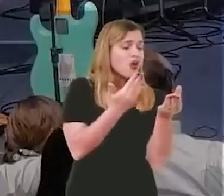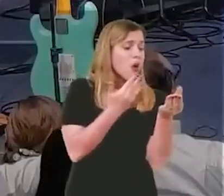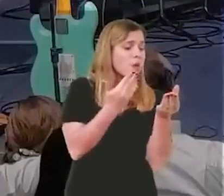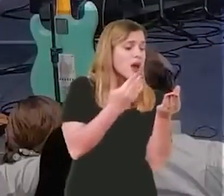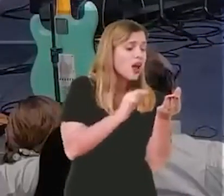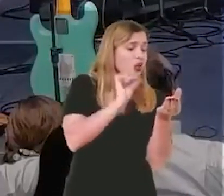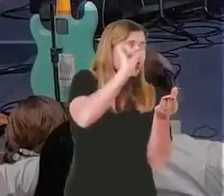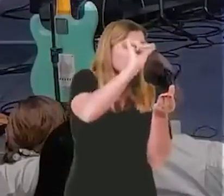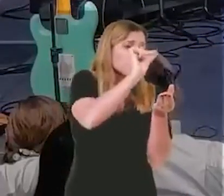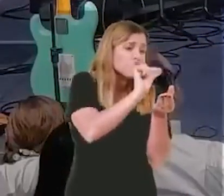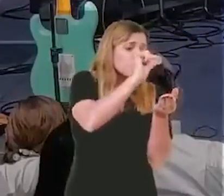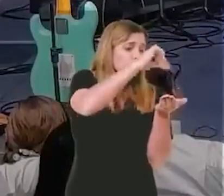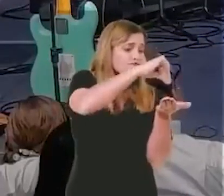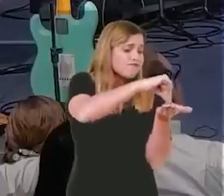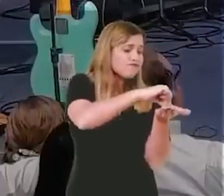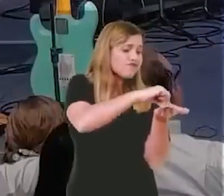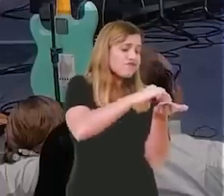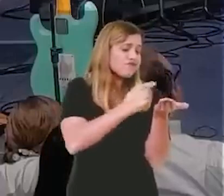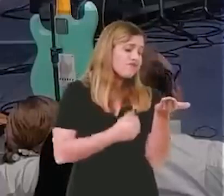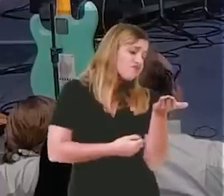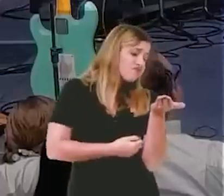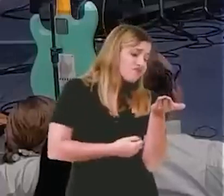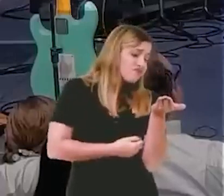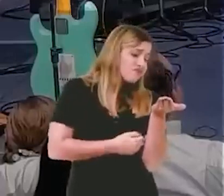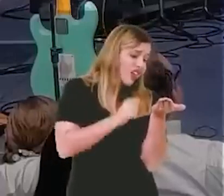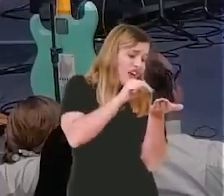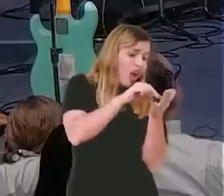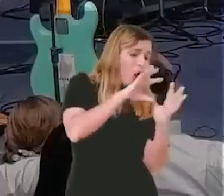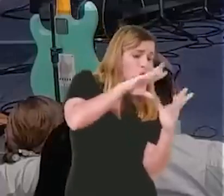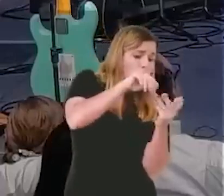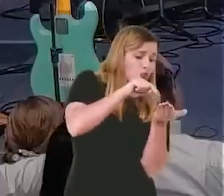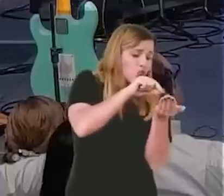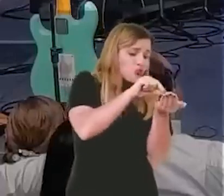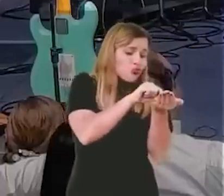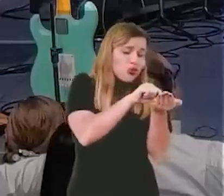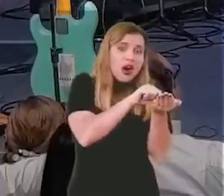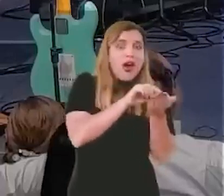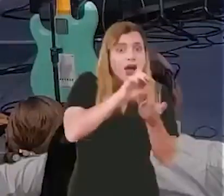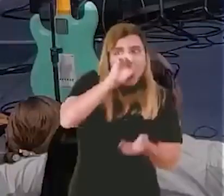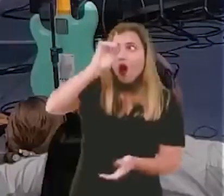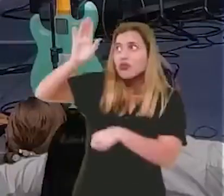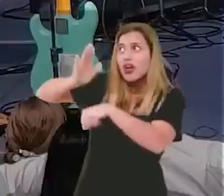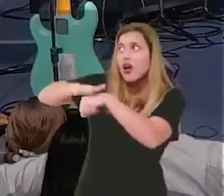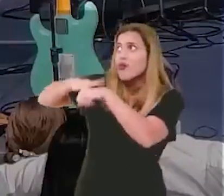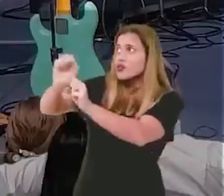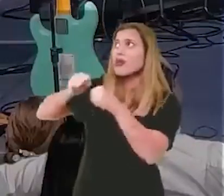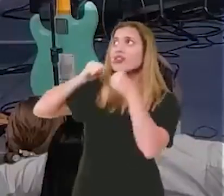precisão, como um vácuo, como nada, como menos do que nada. Este é o nosso glorioso Redentor.